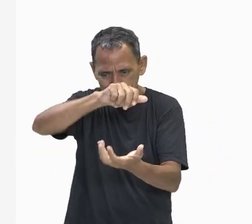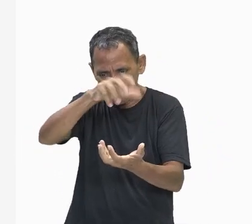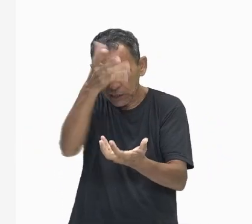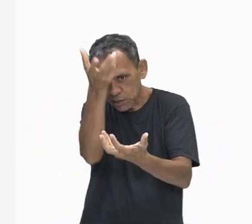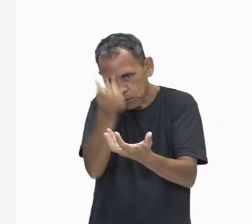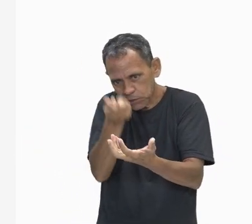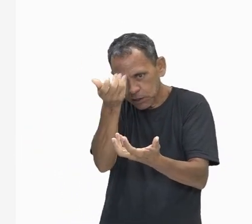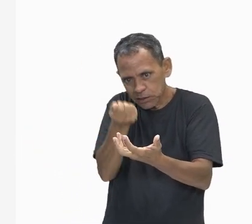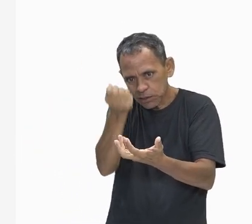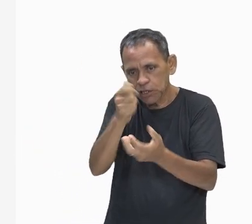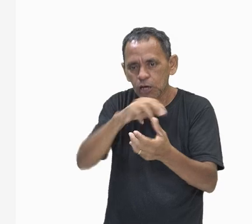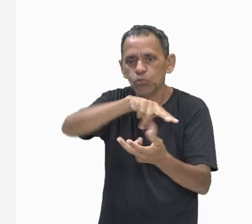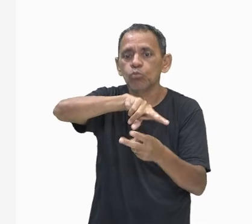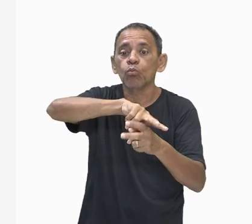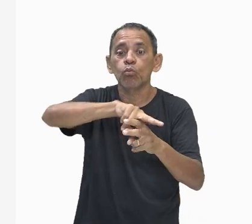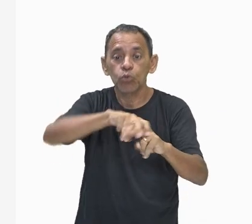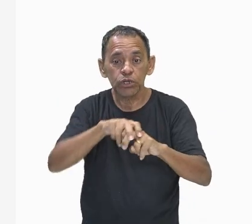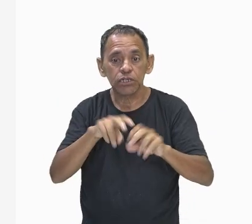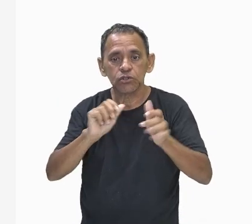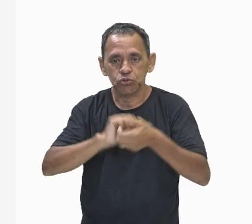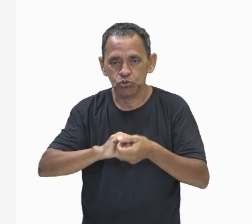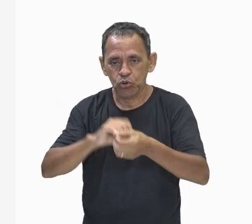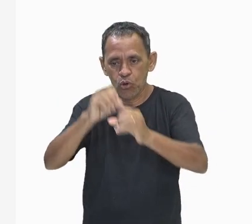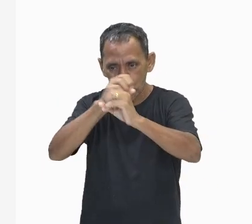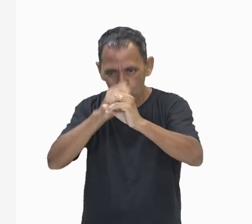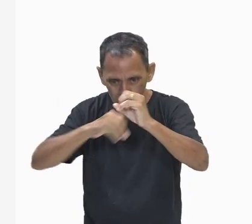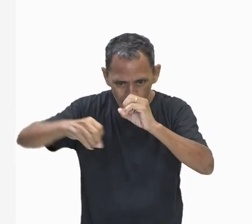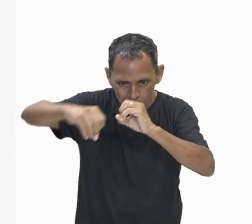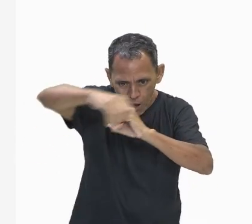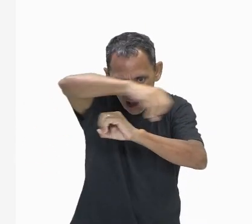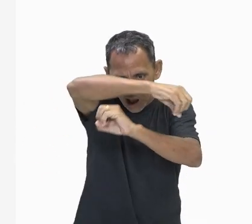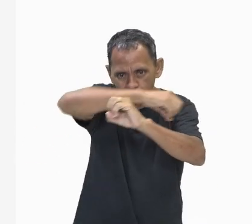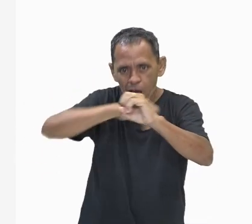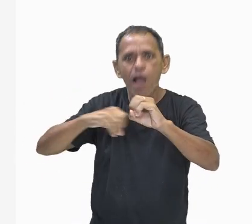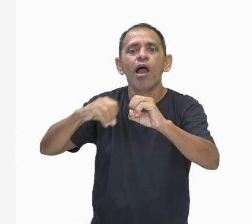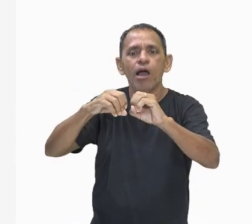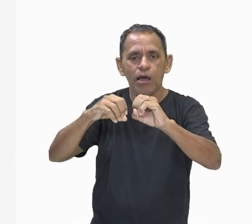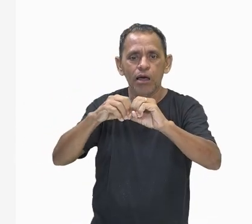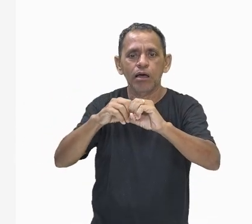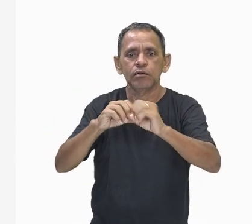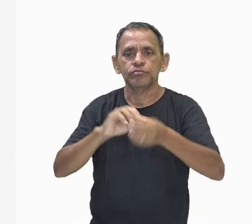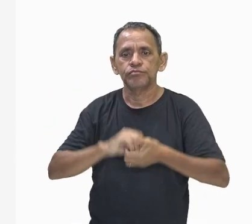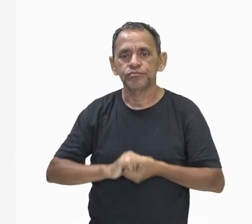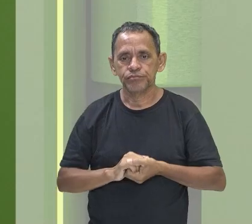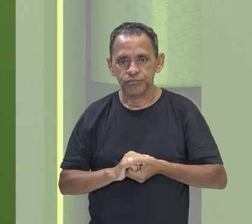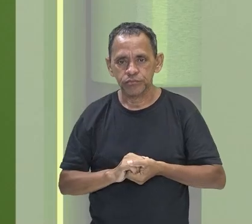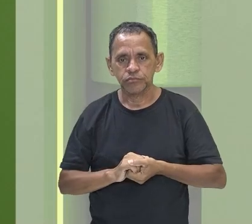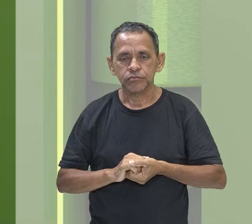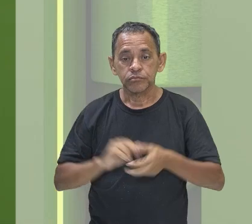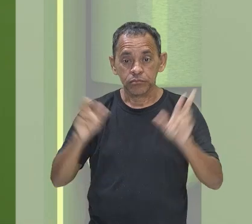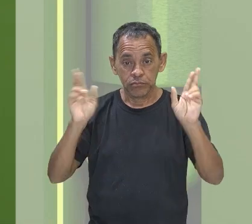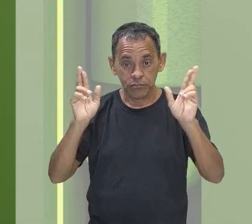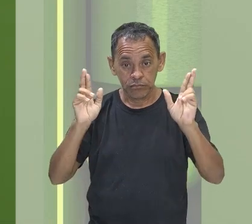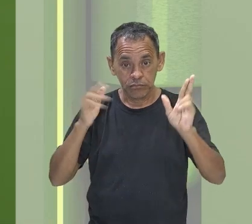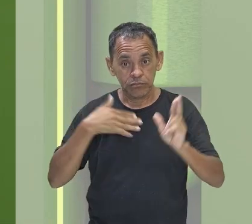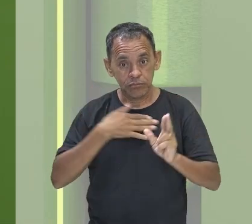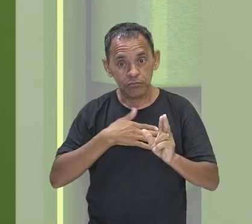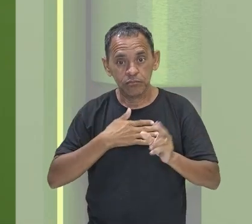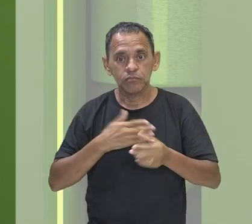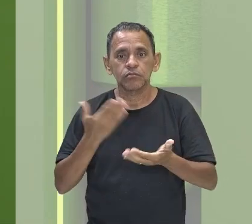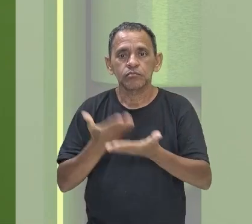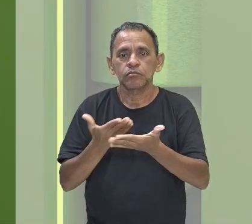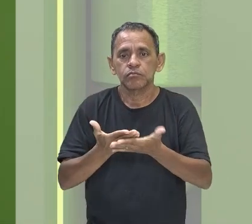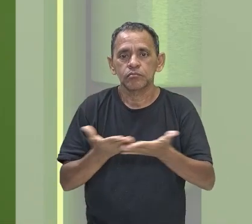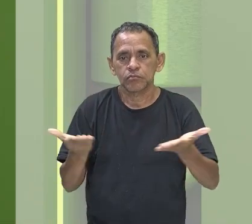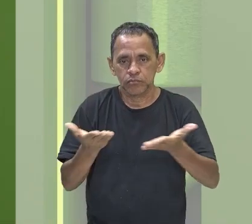planetas se movem ao redor do Sol. Bem, pessoal, eu espero que vocês tenham gostado aqui da aula, né?